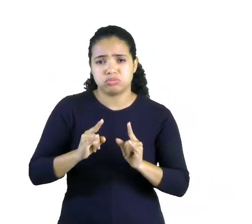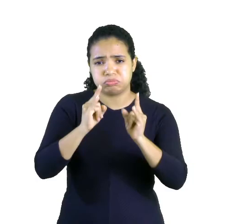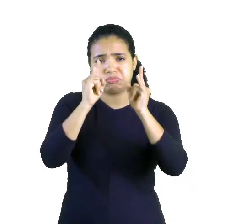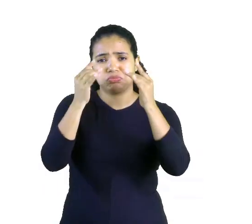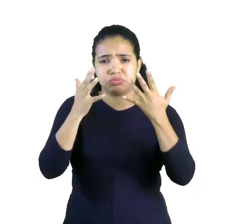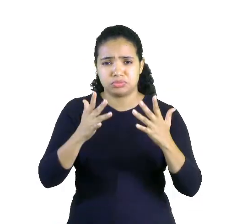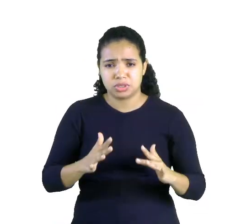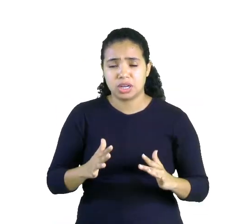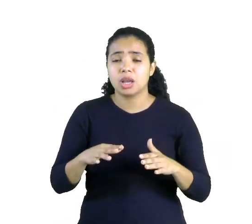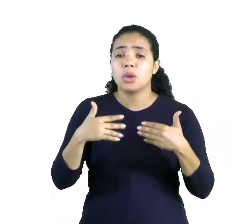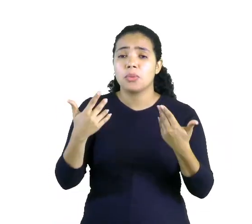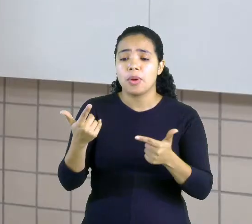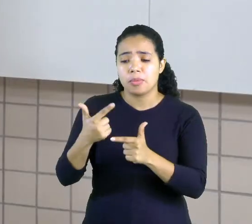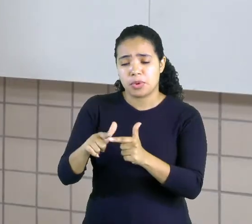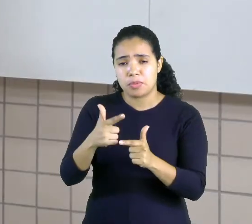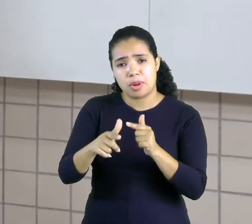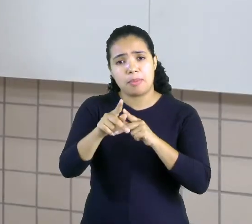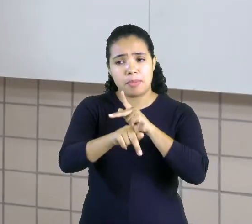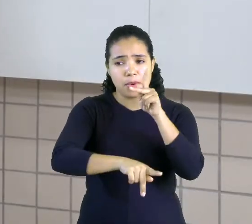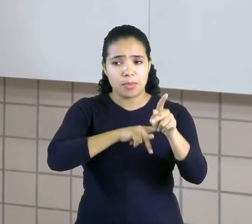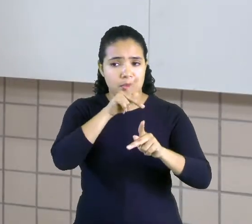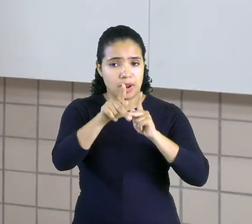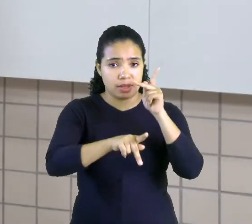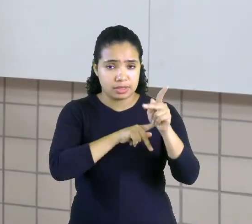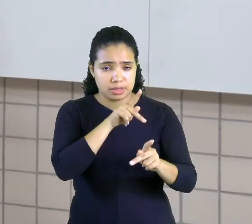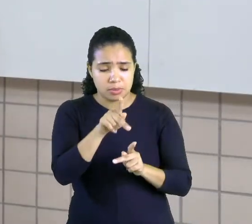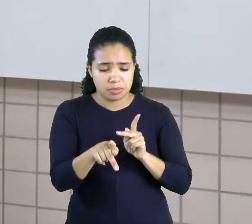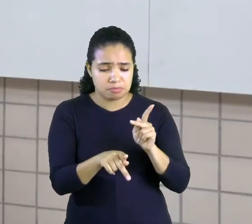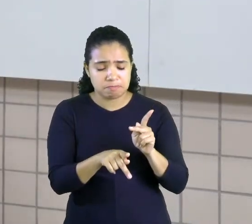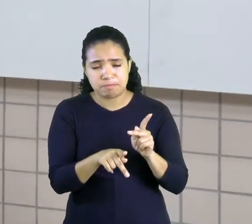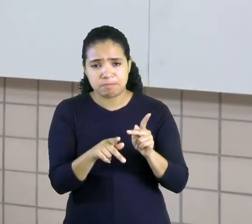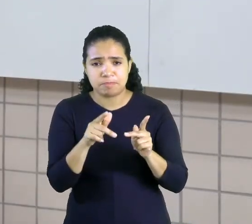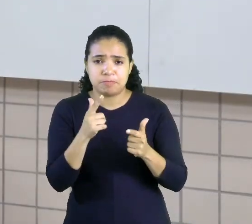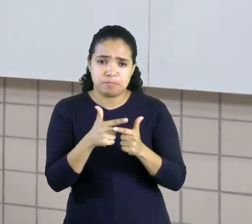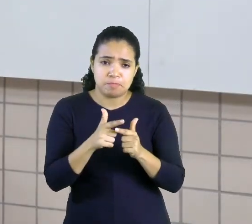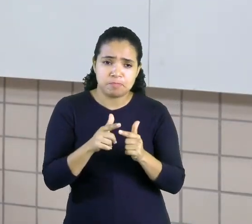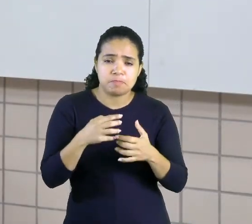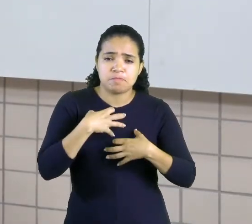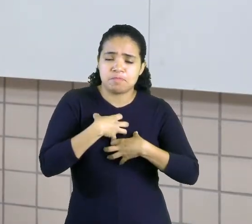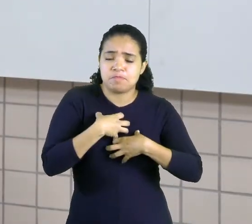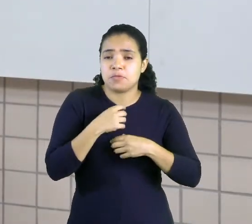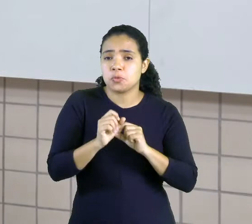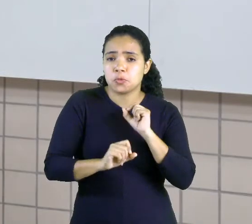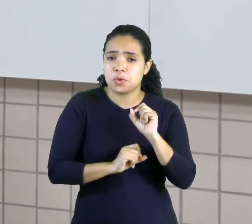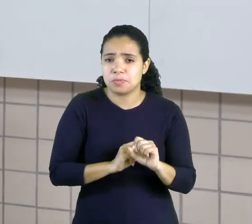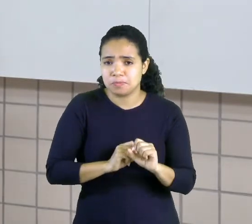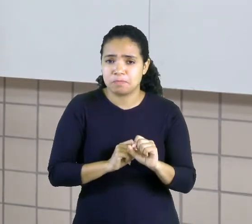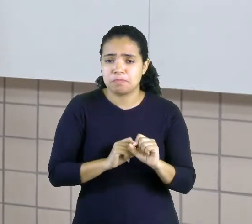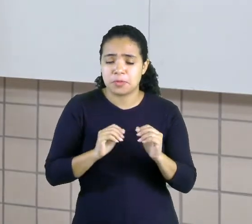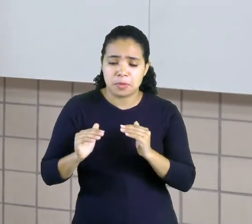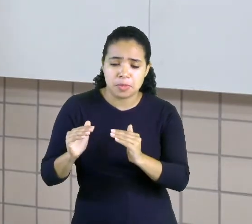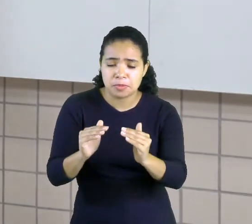para a população? Para responder a esses questionamentos, leiam